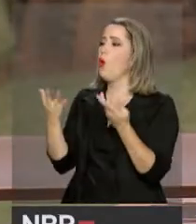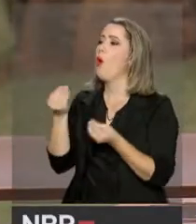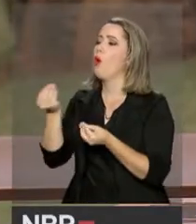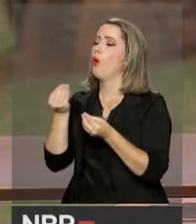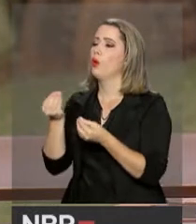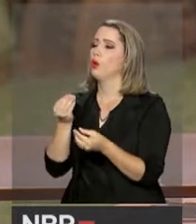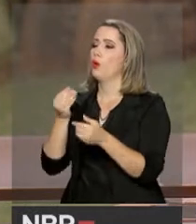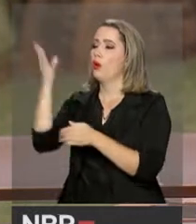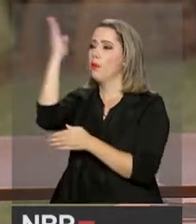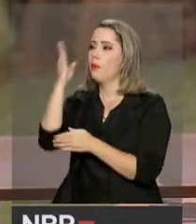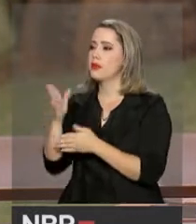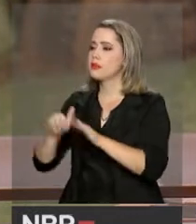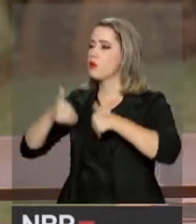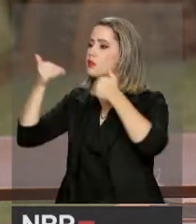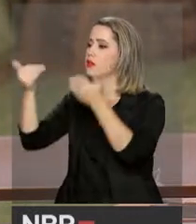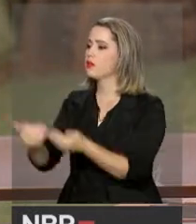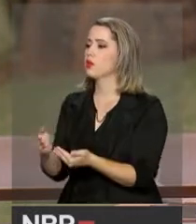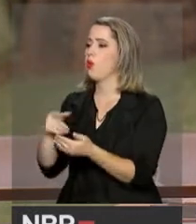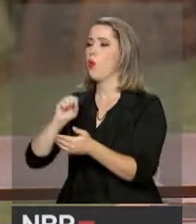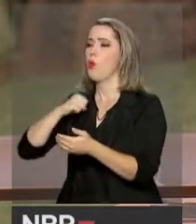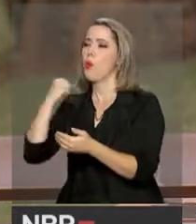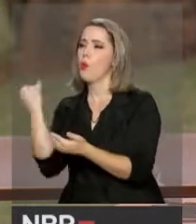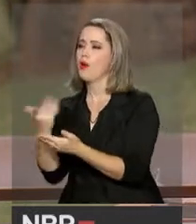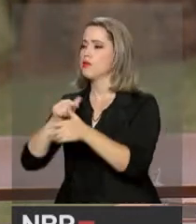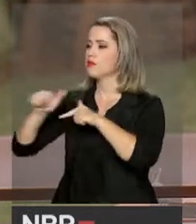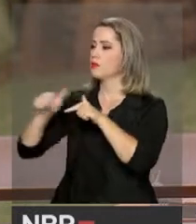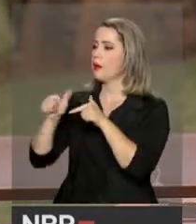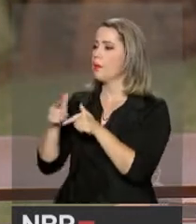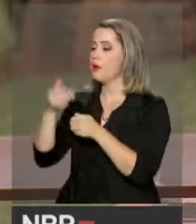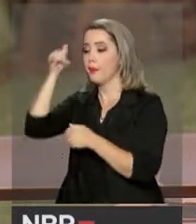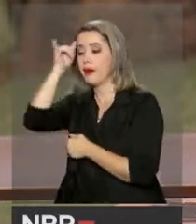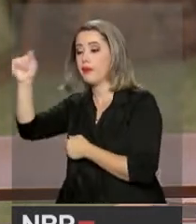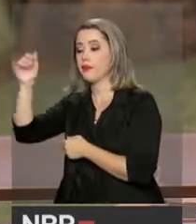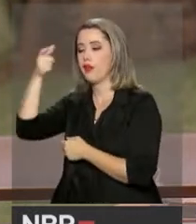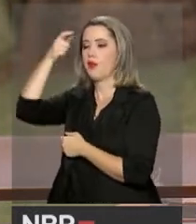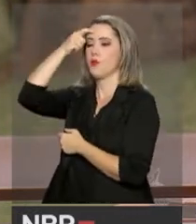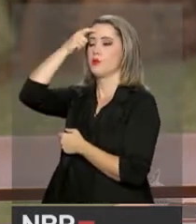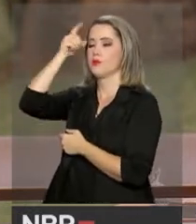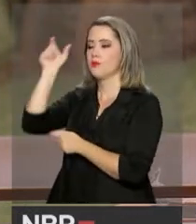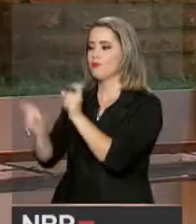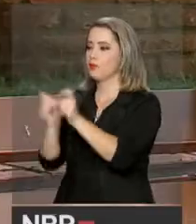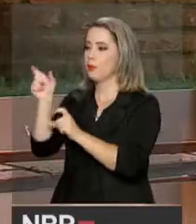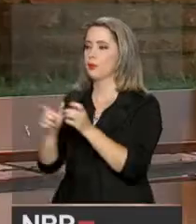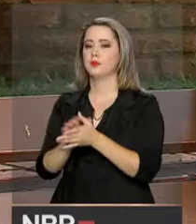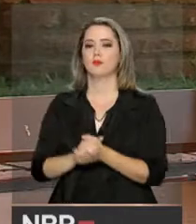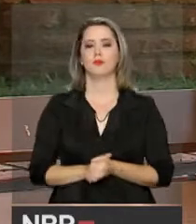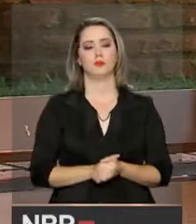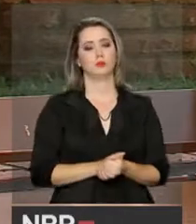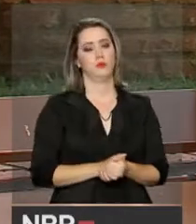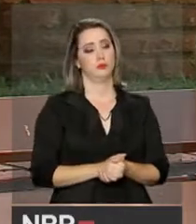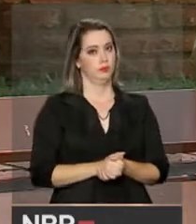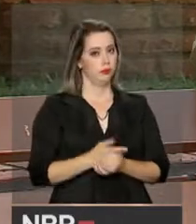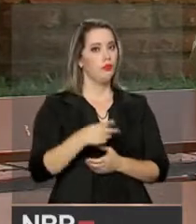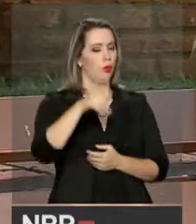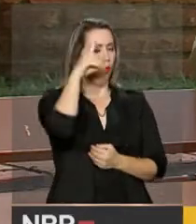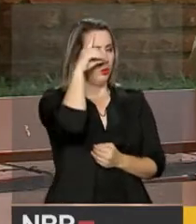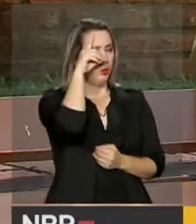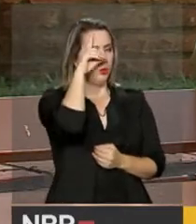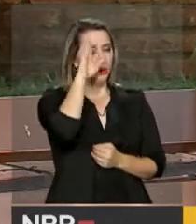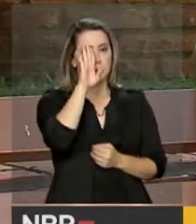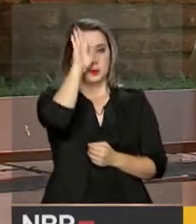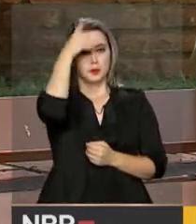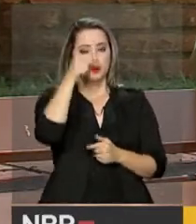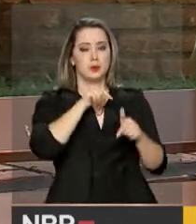enfrentado essa realidade? Quais as principais ações de prevenção, de conscientização da sociedade, Jefferson? Sim, no dia a dia, as